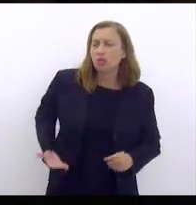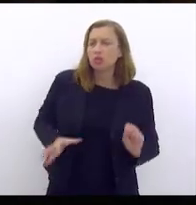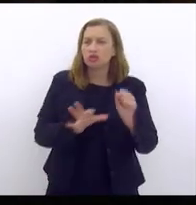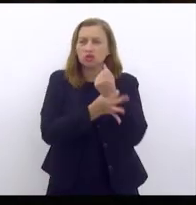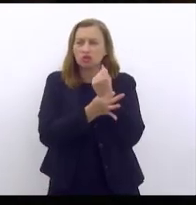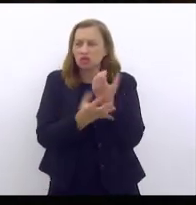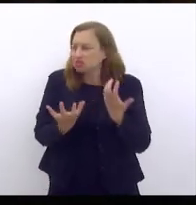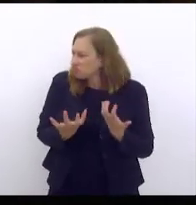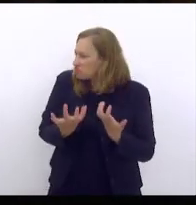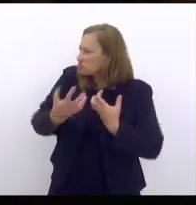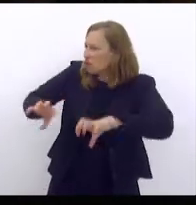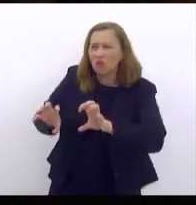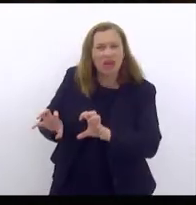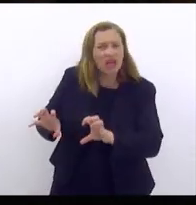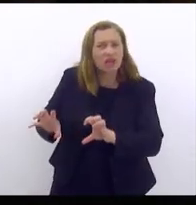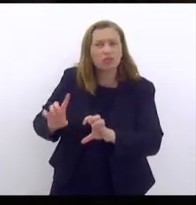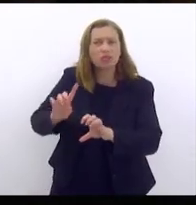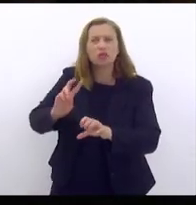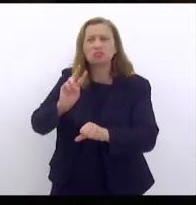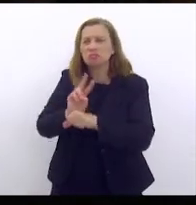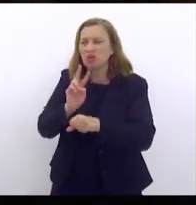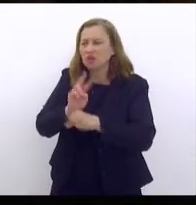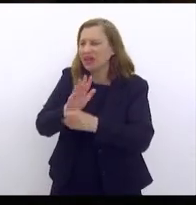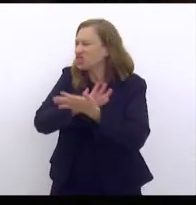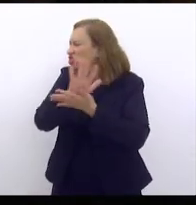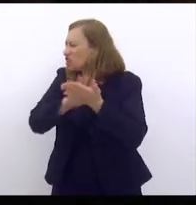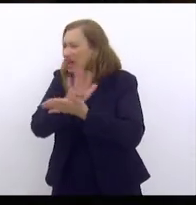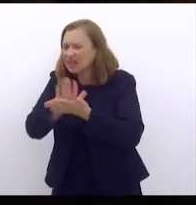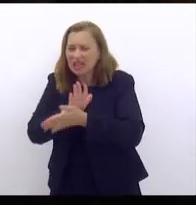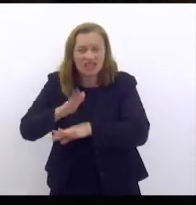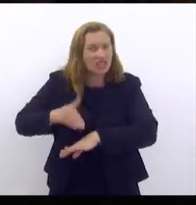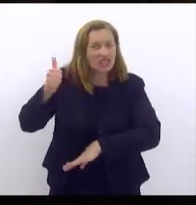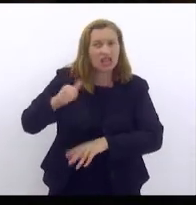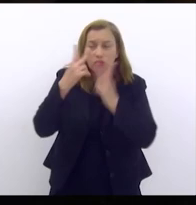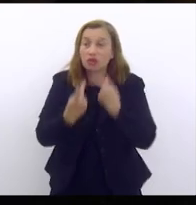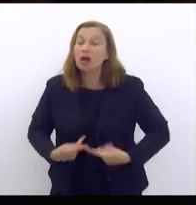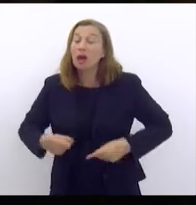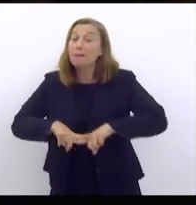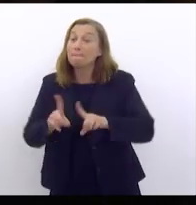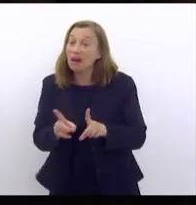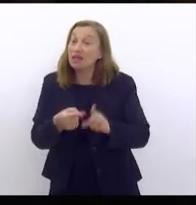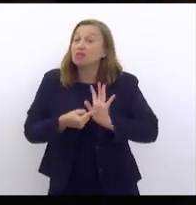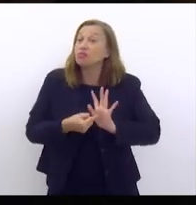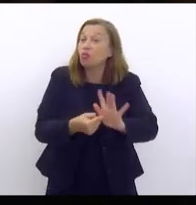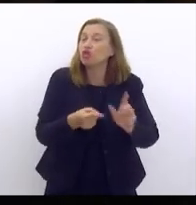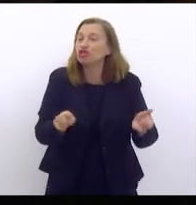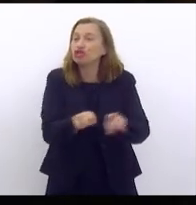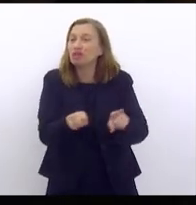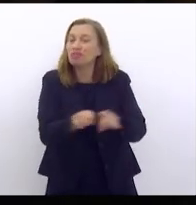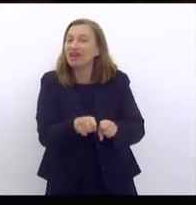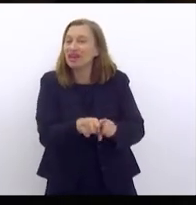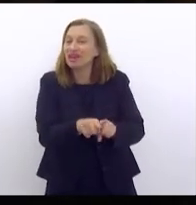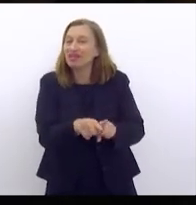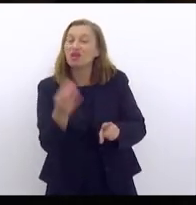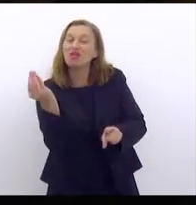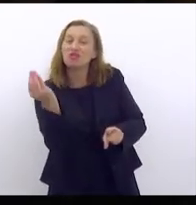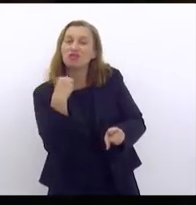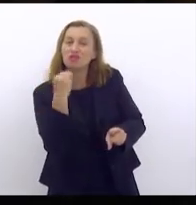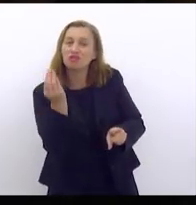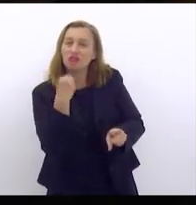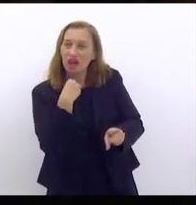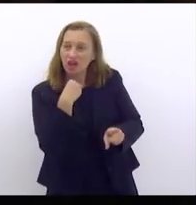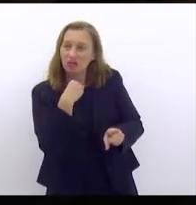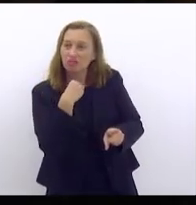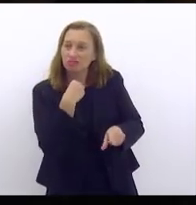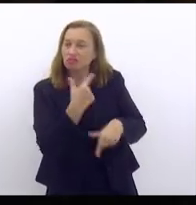não protege, que não garante a dignidade humana, mas demonstra também o seu fracasso em